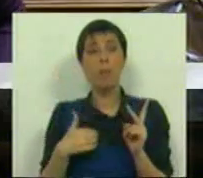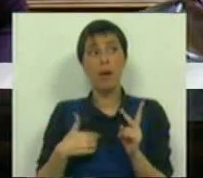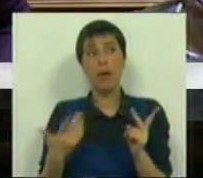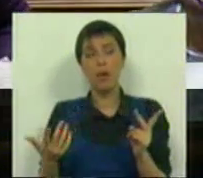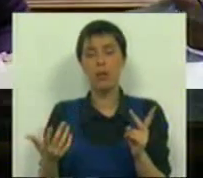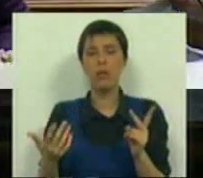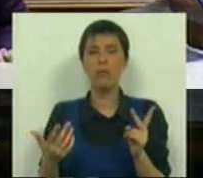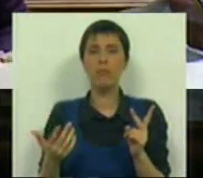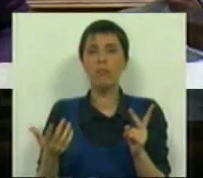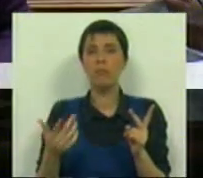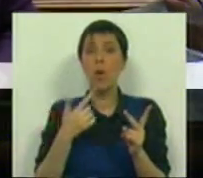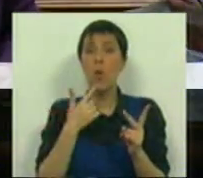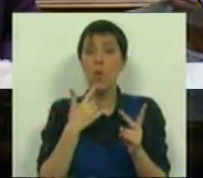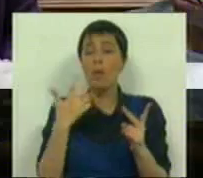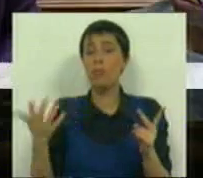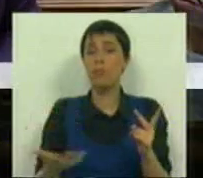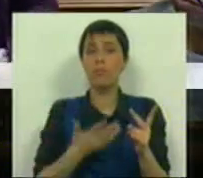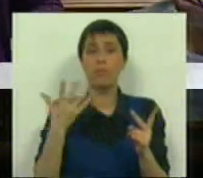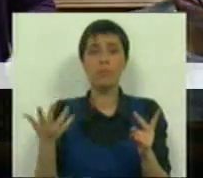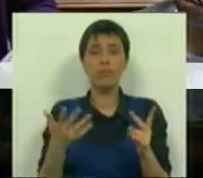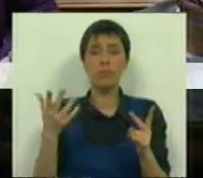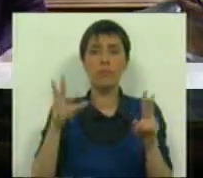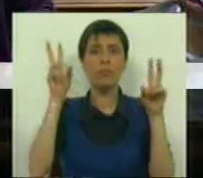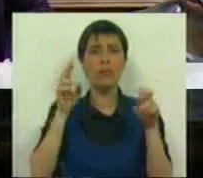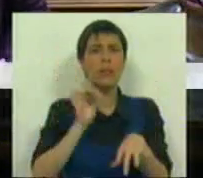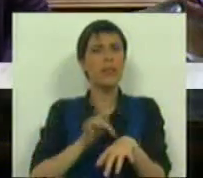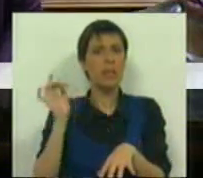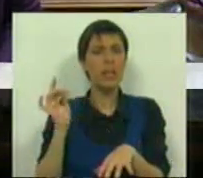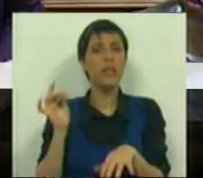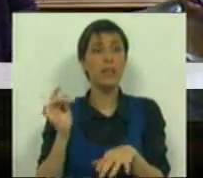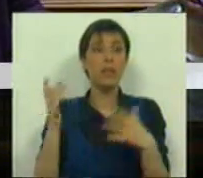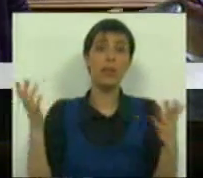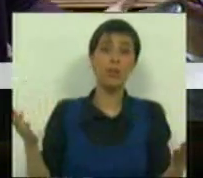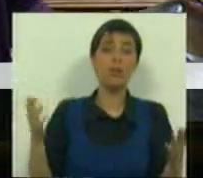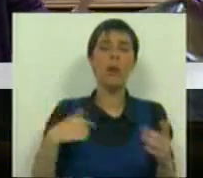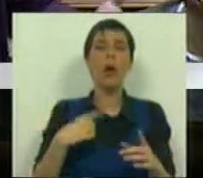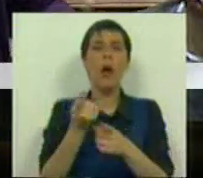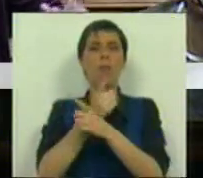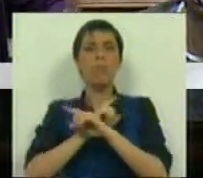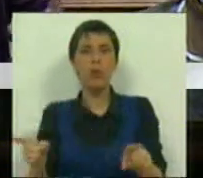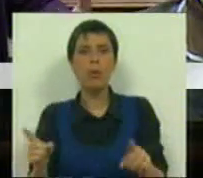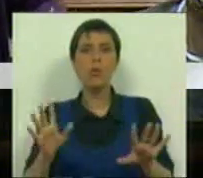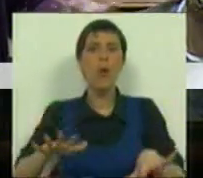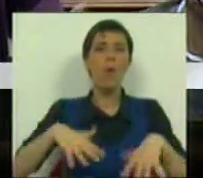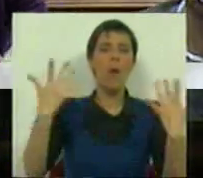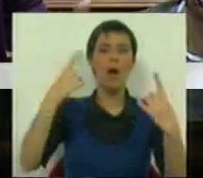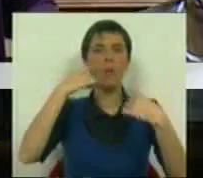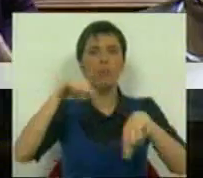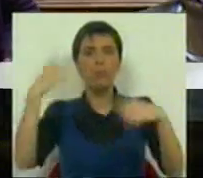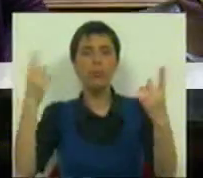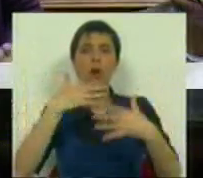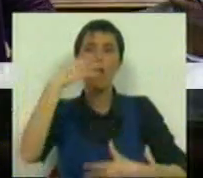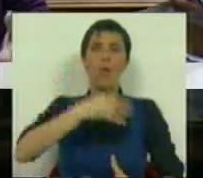de uma enorme matérias muito sensíveis, nomeadamente a proibição de qualquer manifestação